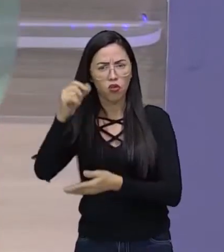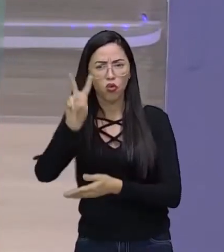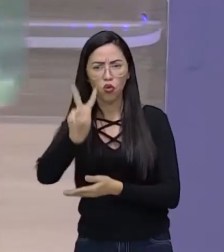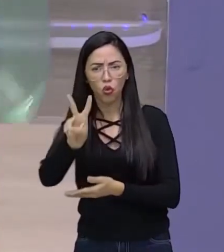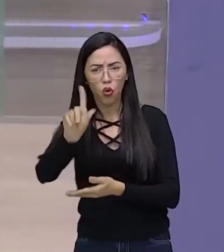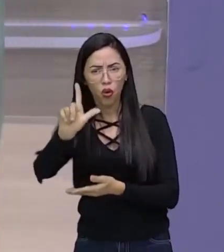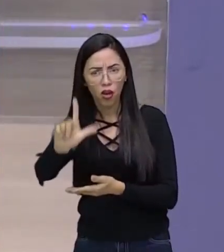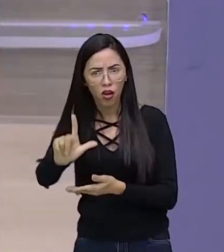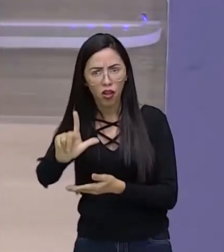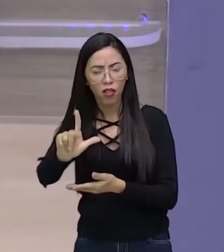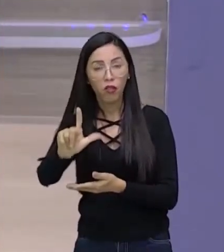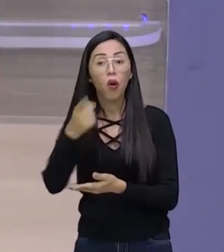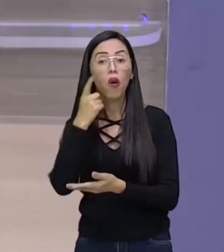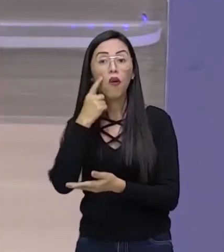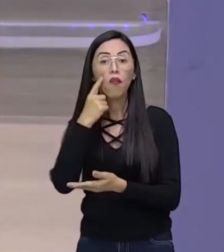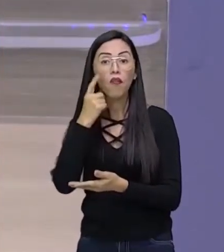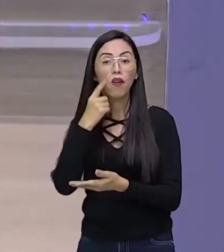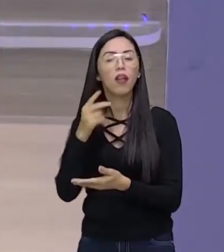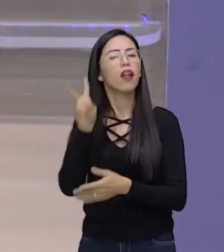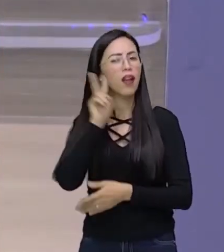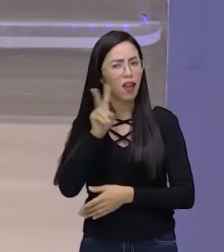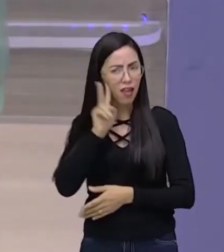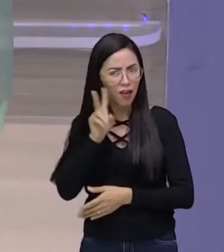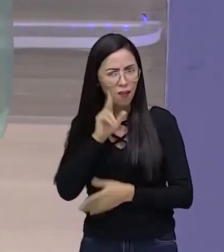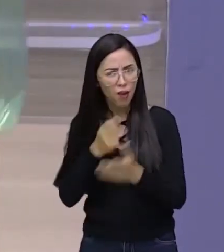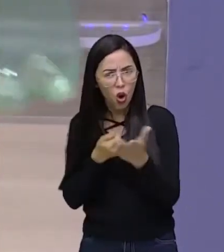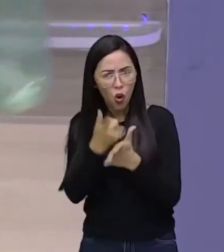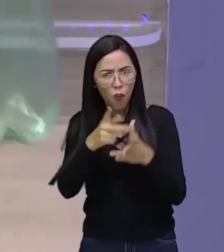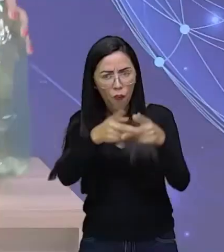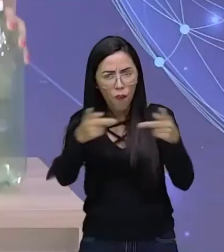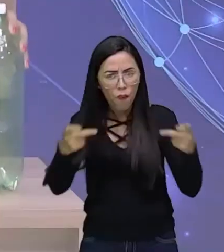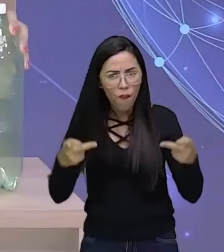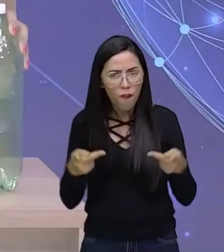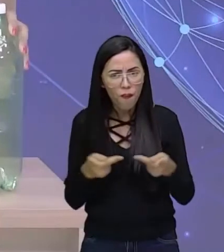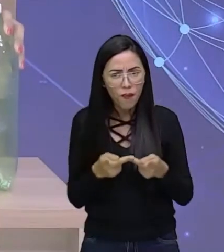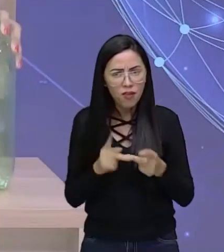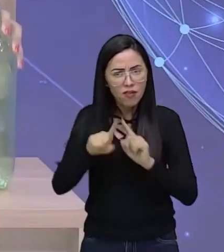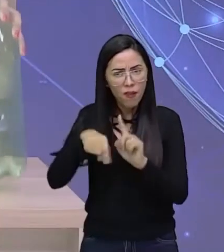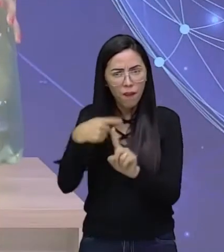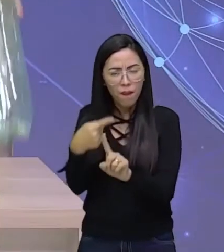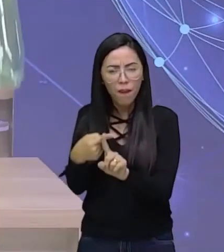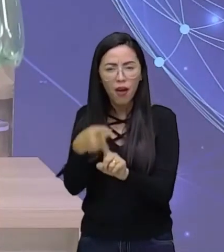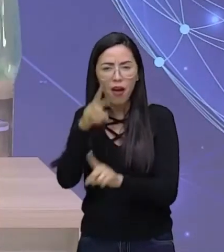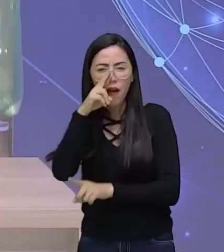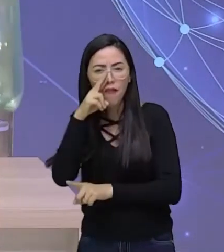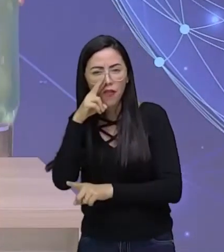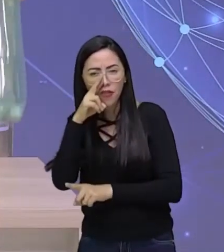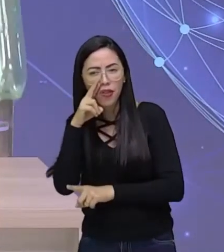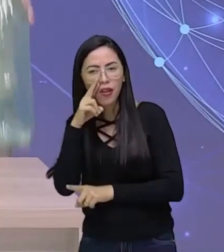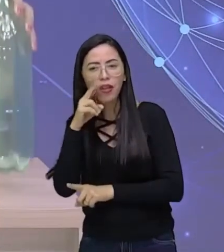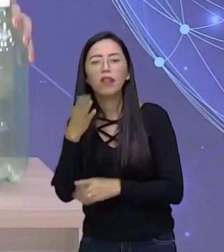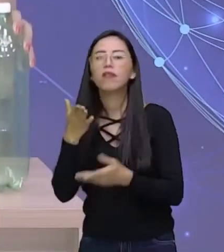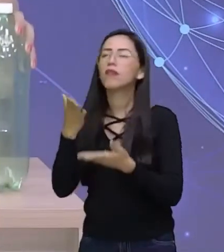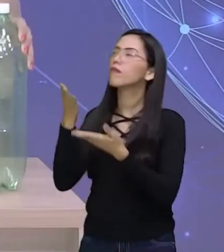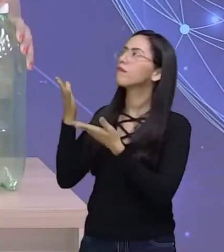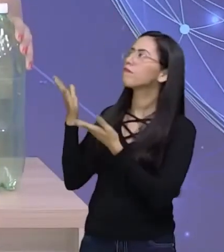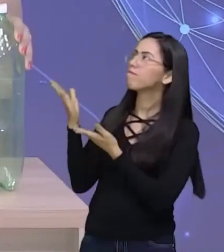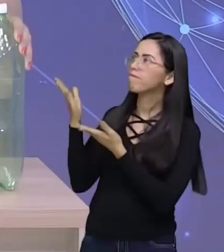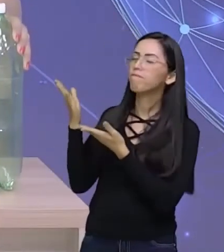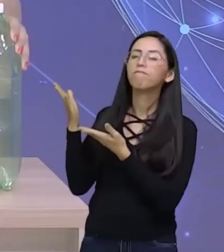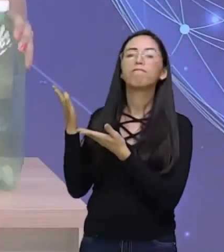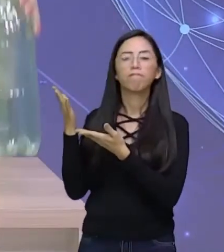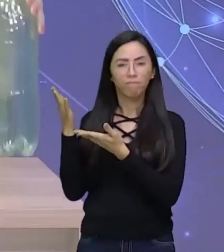tenho 1 litro, um recipiente, uma garrafa de 1 litro, e eu tenho uma garrafa de